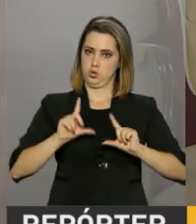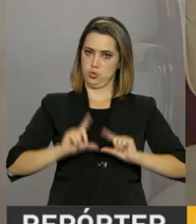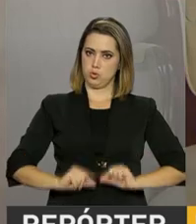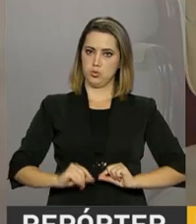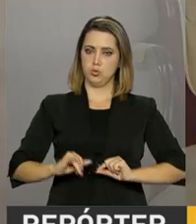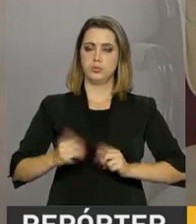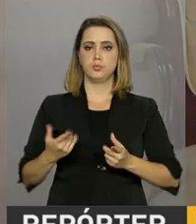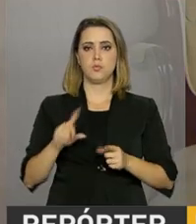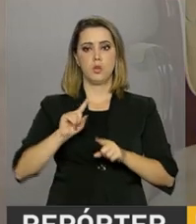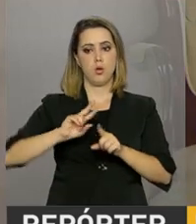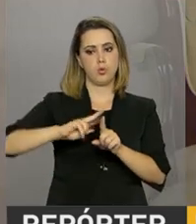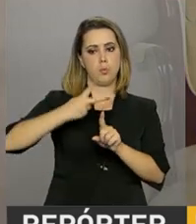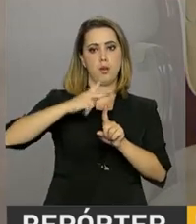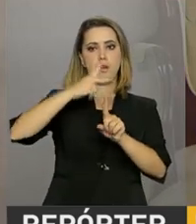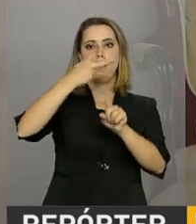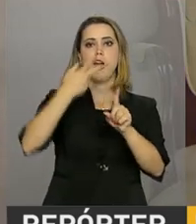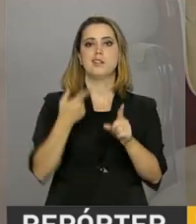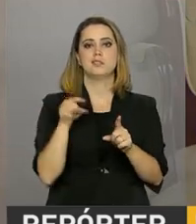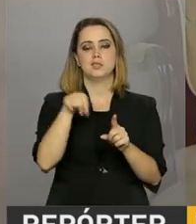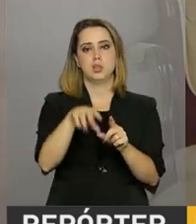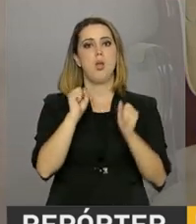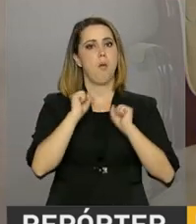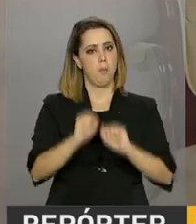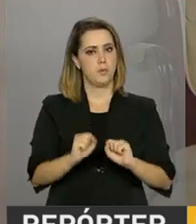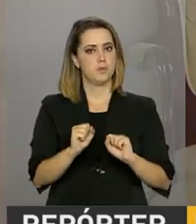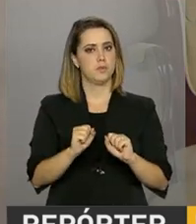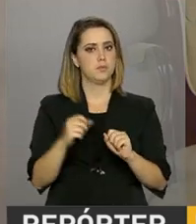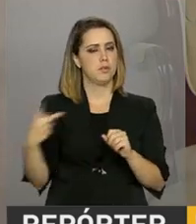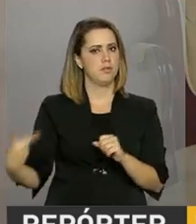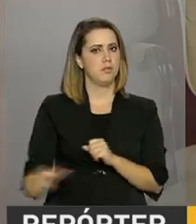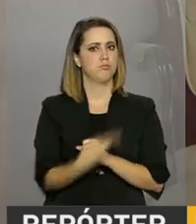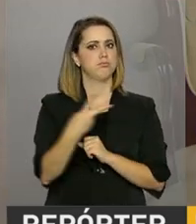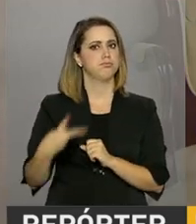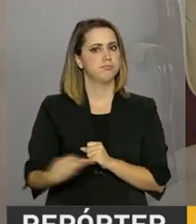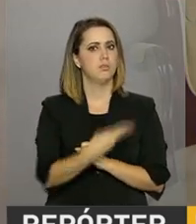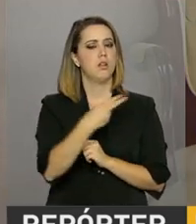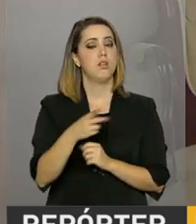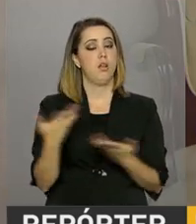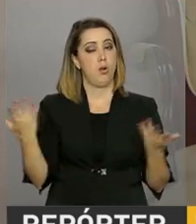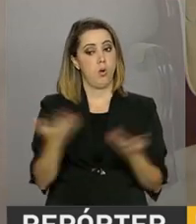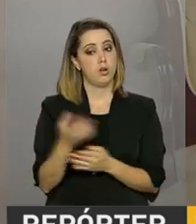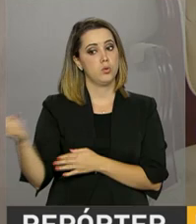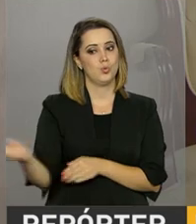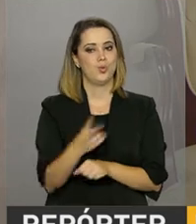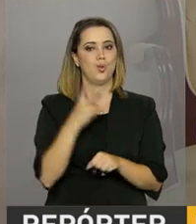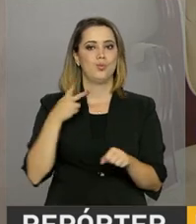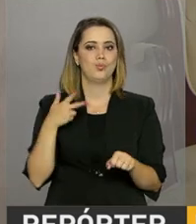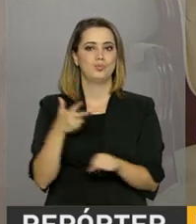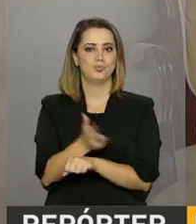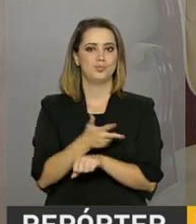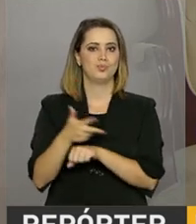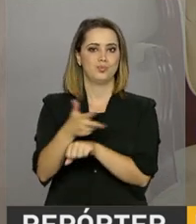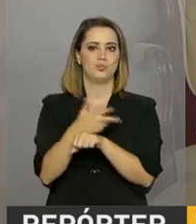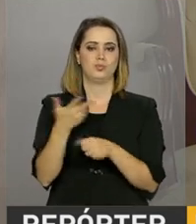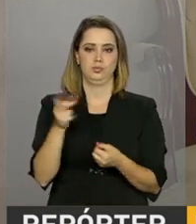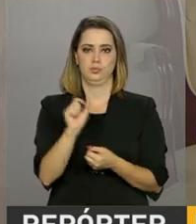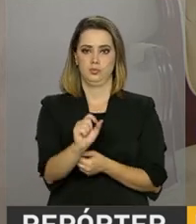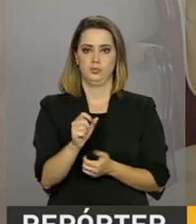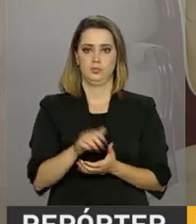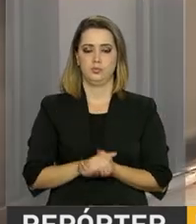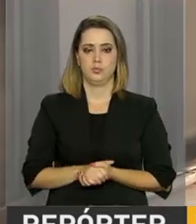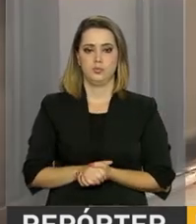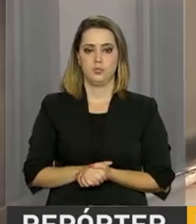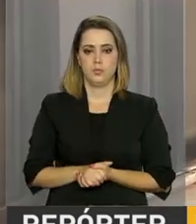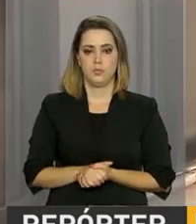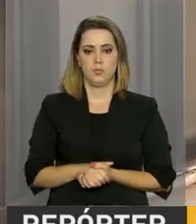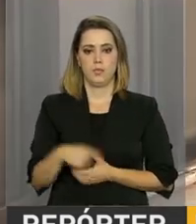ele vai duplicar a sua produtividade com a incorporação do procedimento pelo